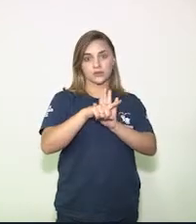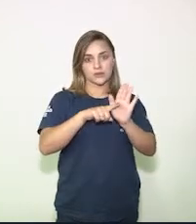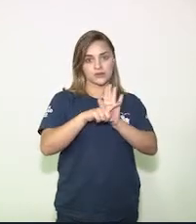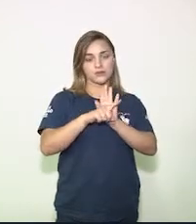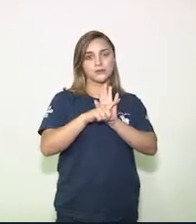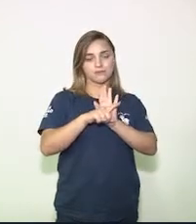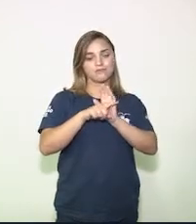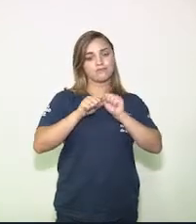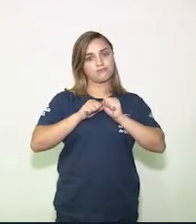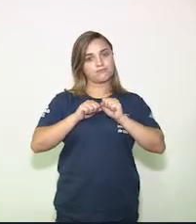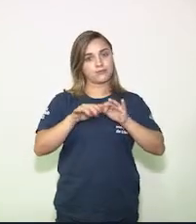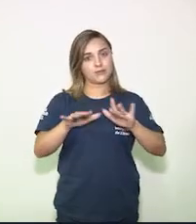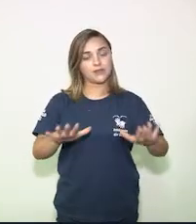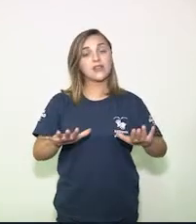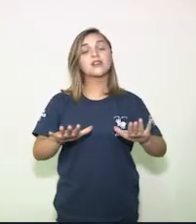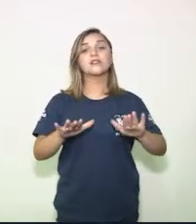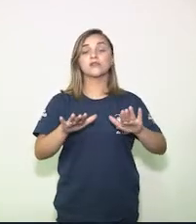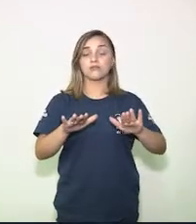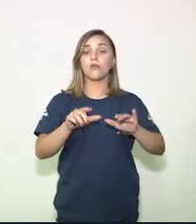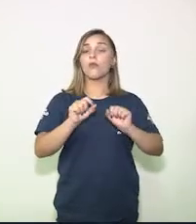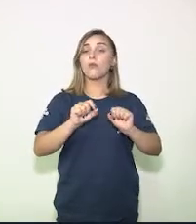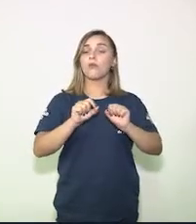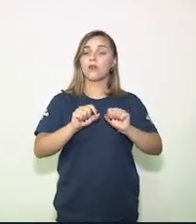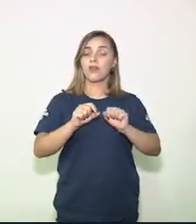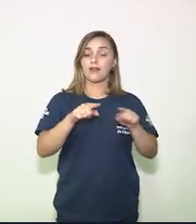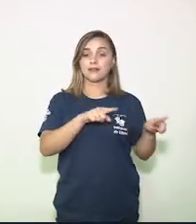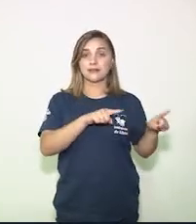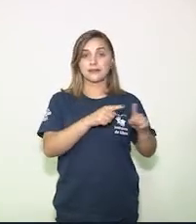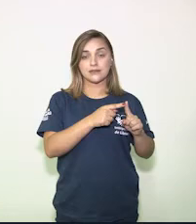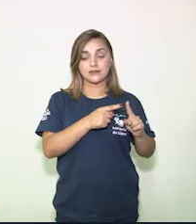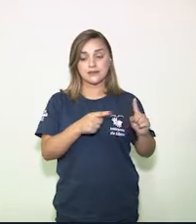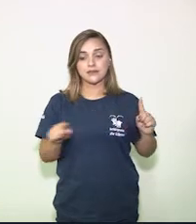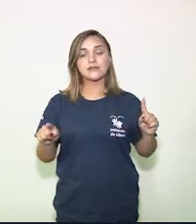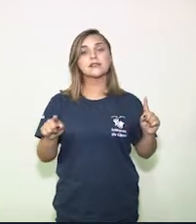ele publica na semana epidemiológica